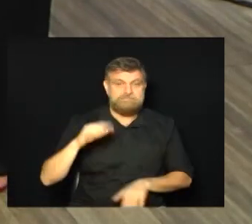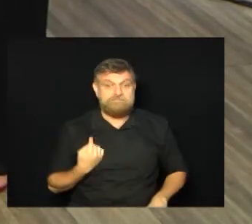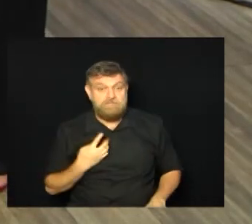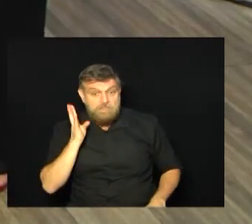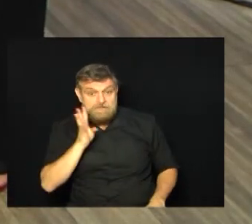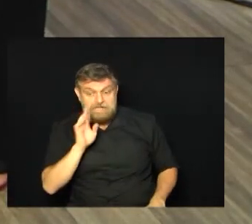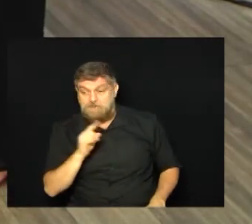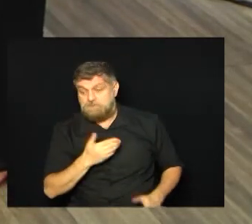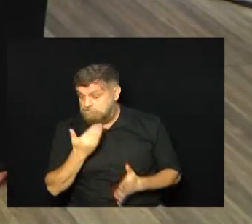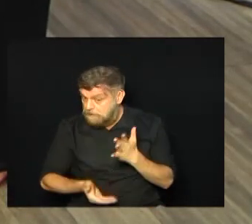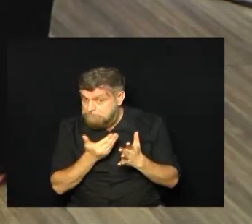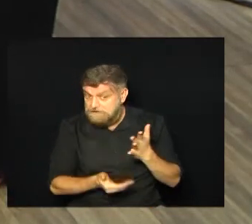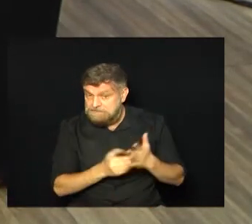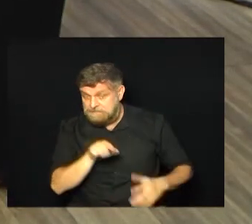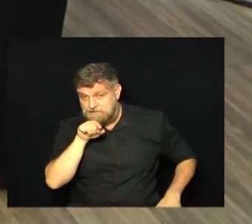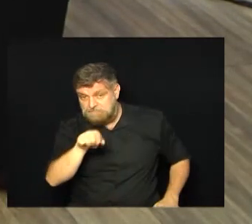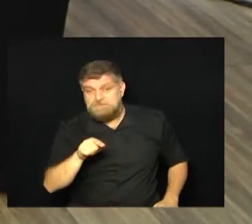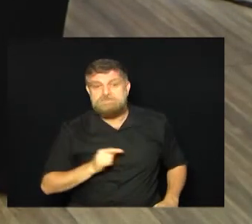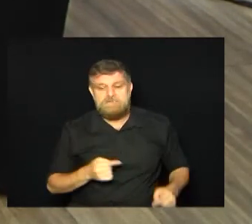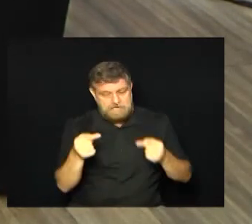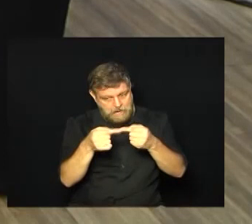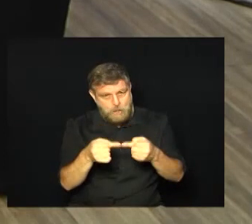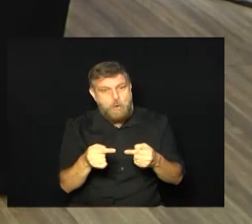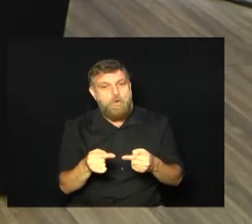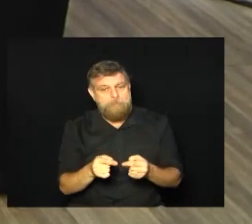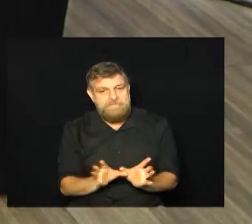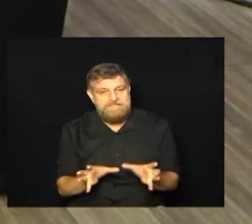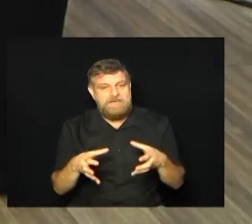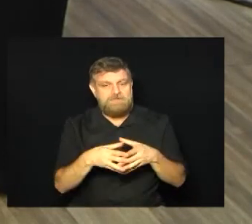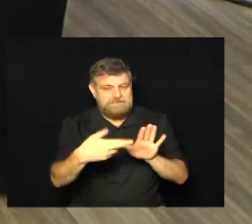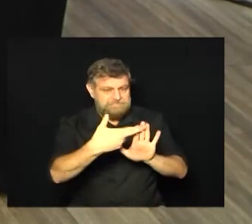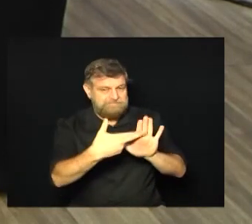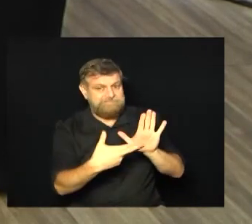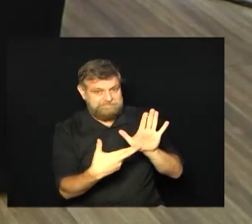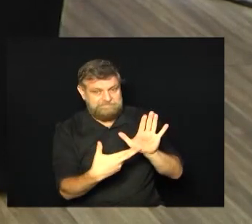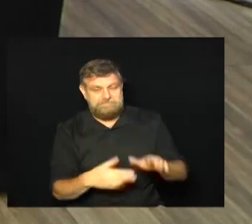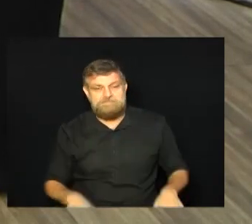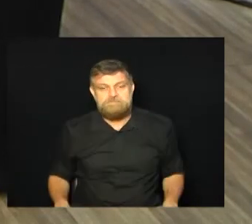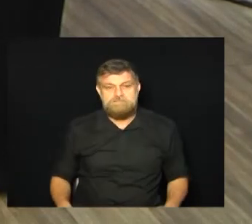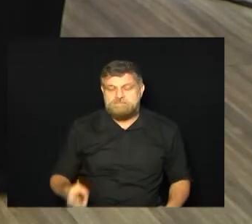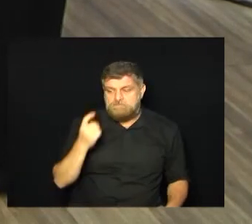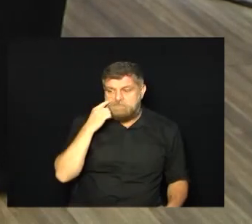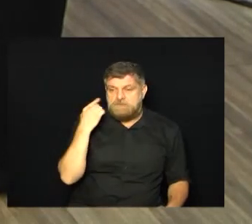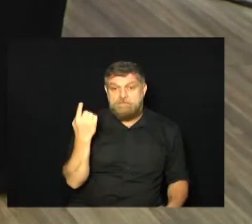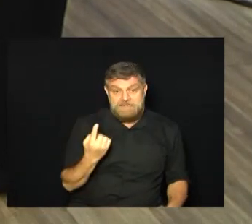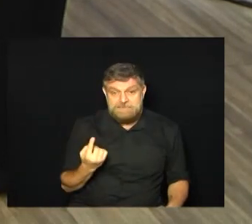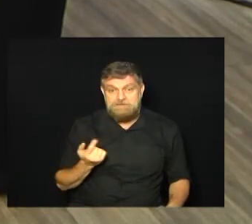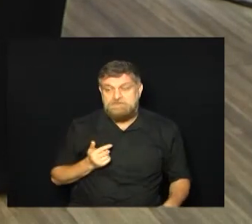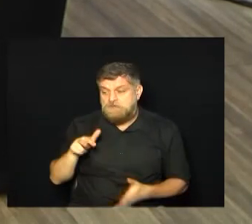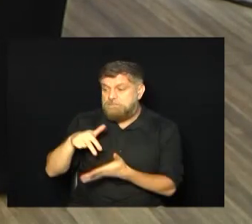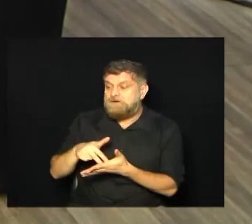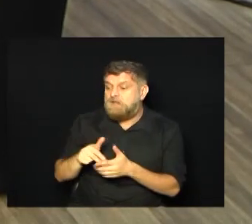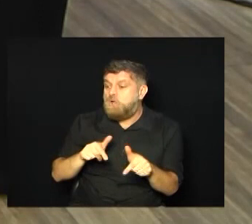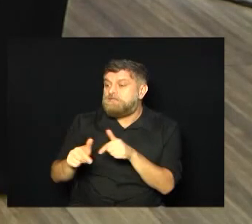não perca esta oportunidade, você que se enquadra nestes requisitos. Mina Abreu, vamos falar sobre um serviço importante